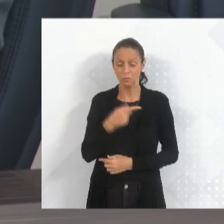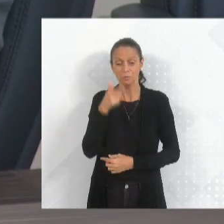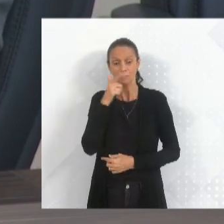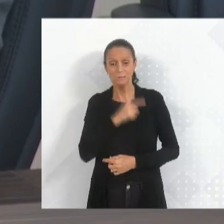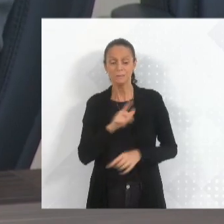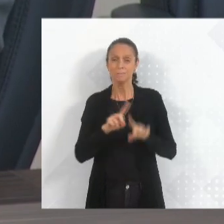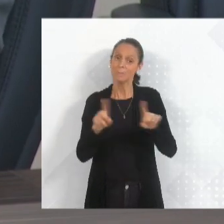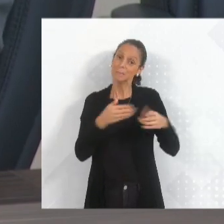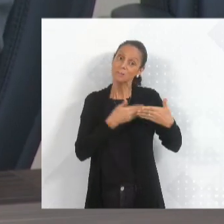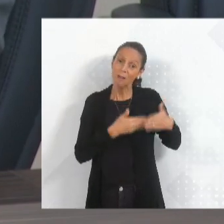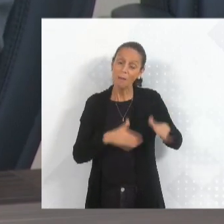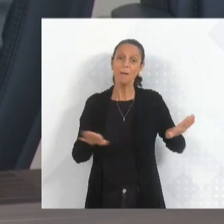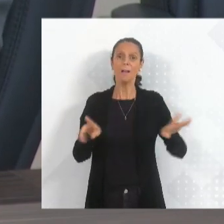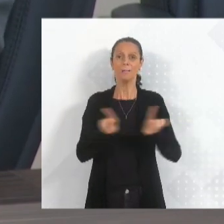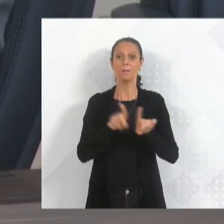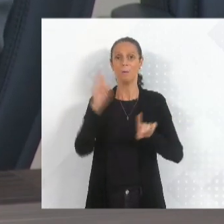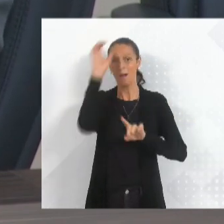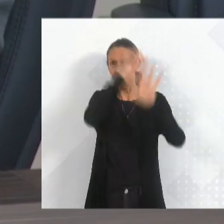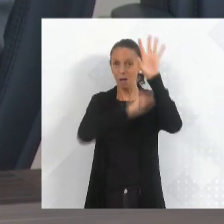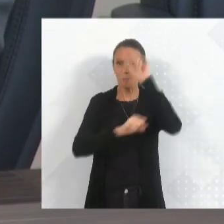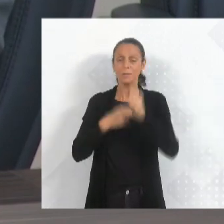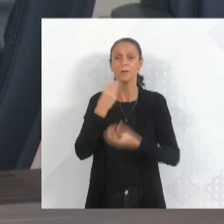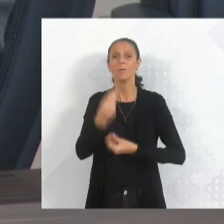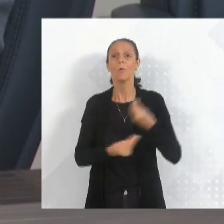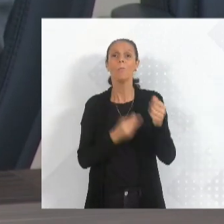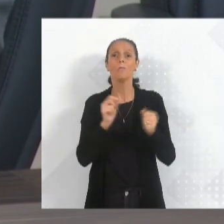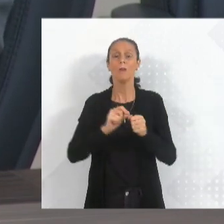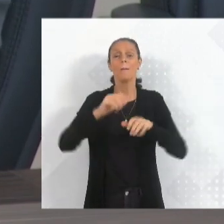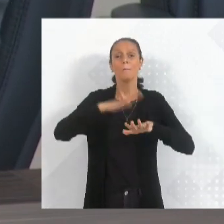também aprender, se for o caso.